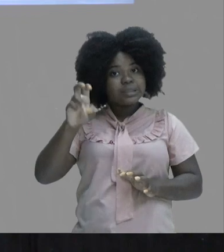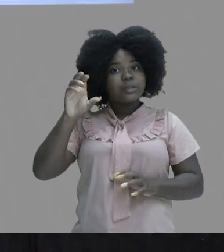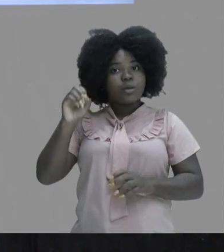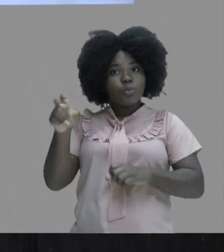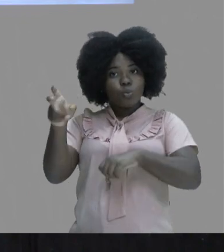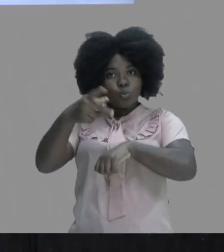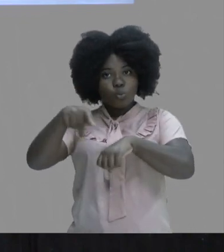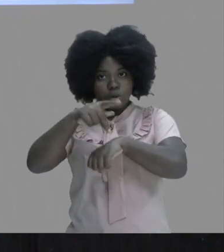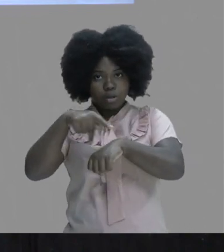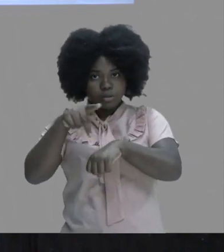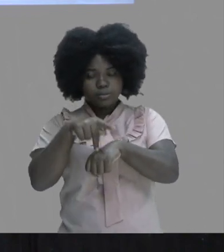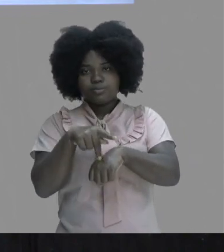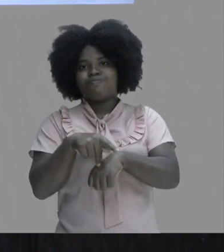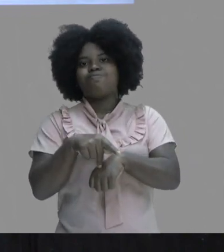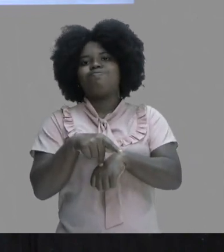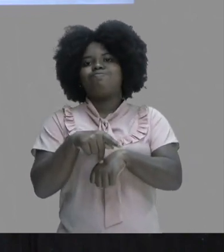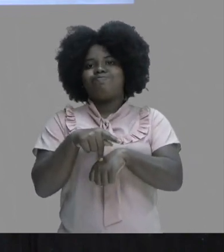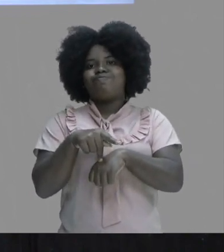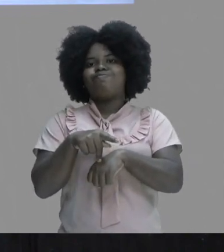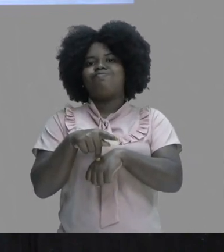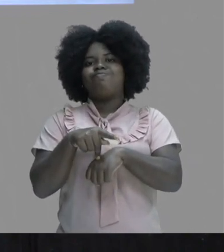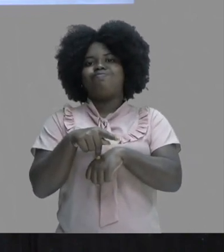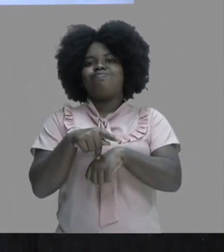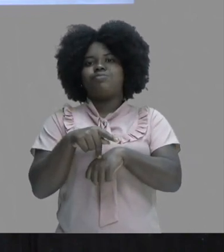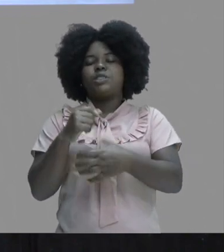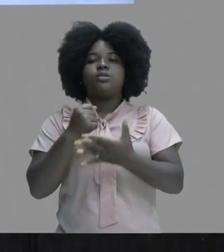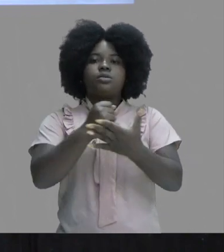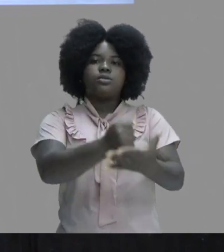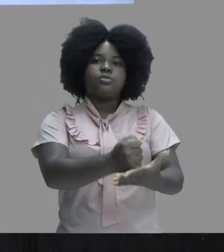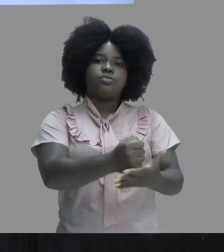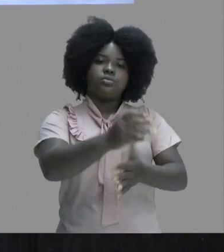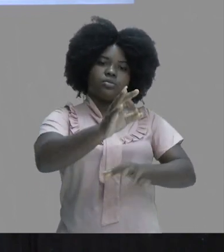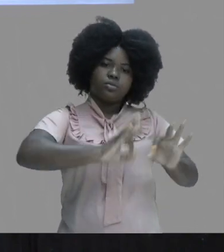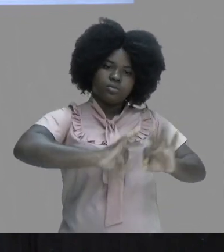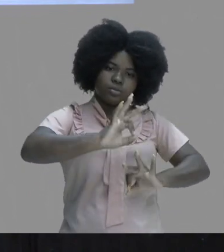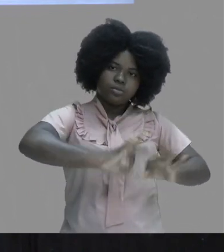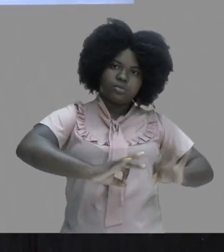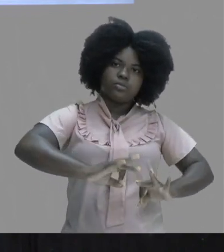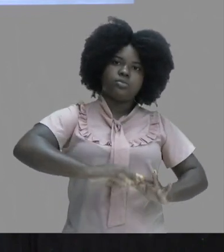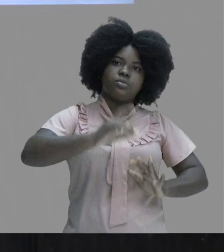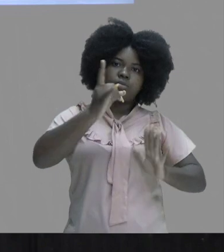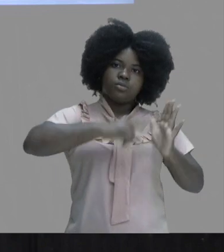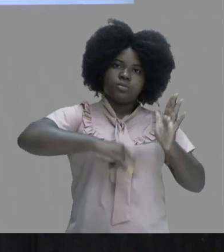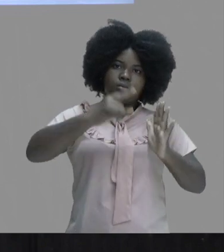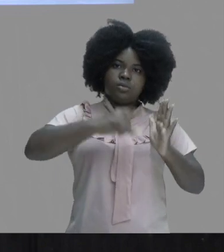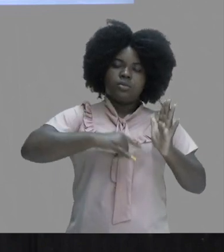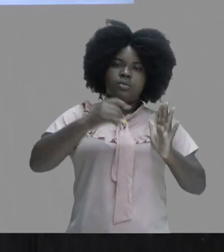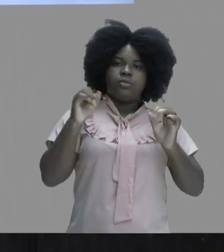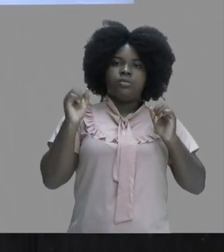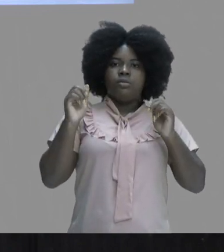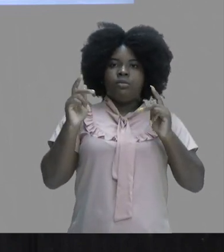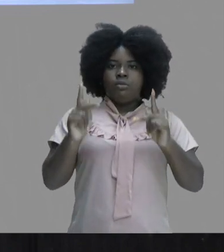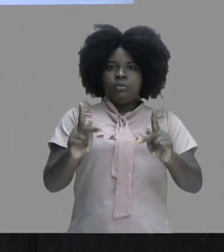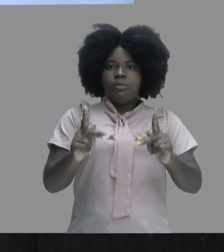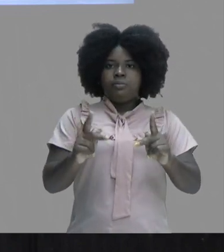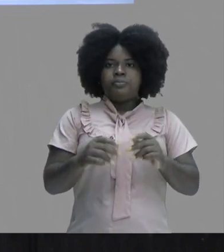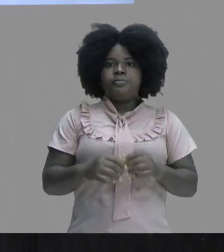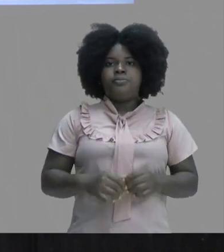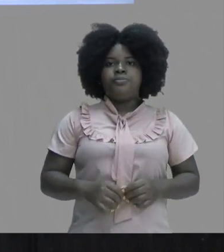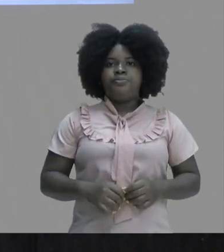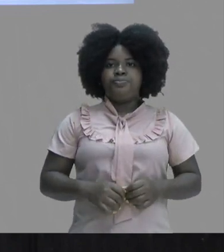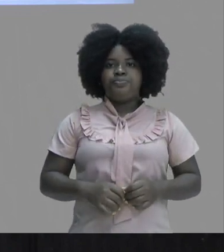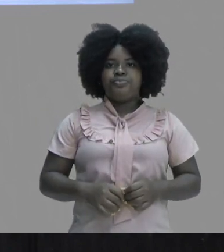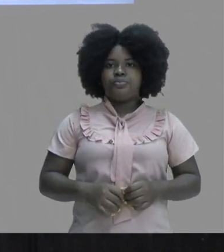inicialmente foram países signatários da Declaração Universal dos Direitos Humanos da ONU, em